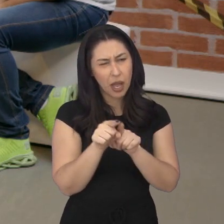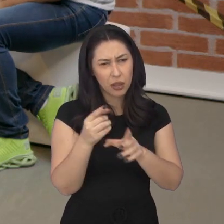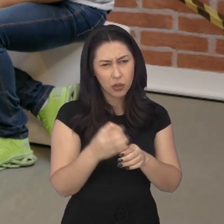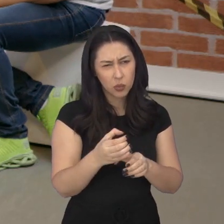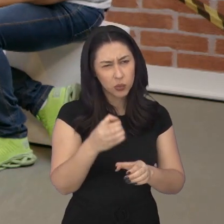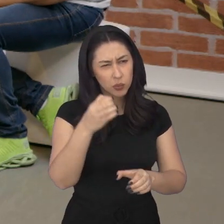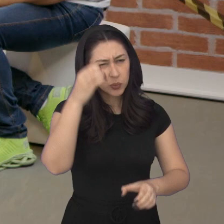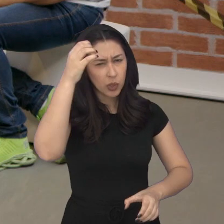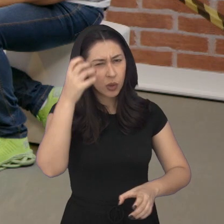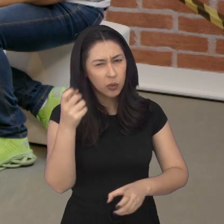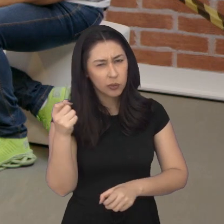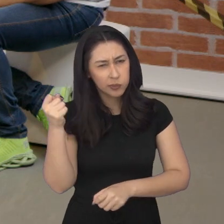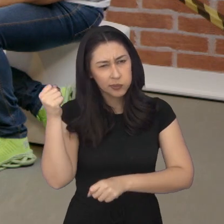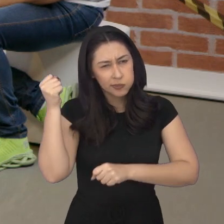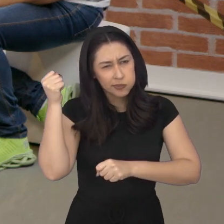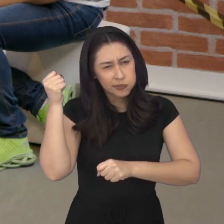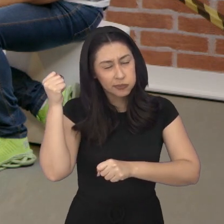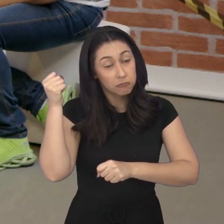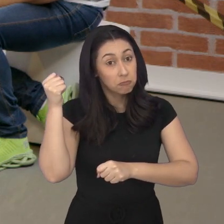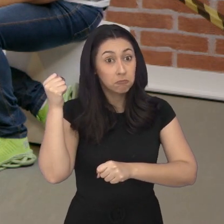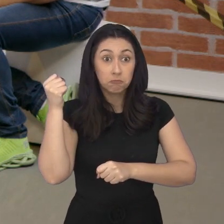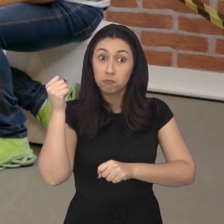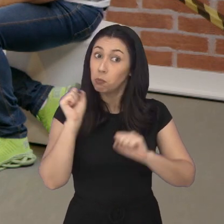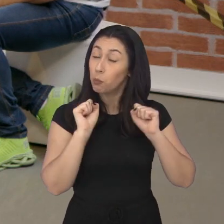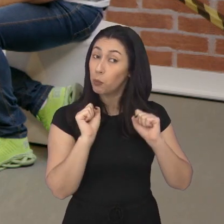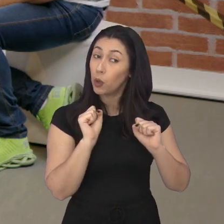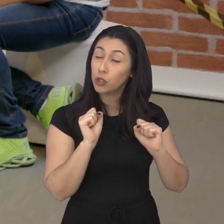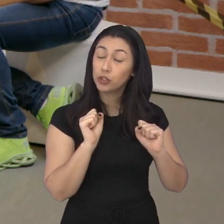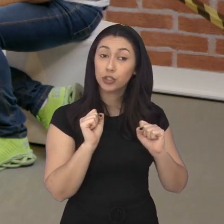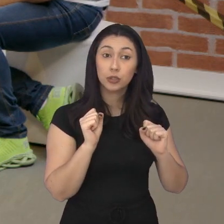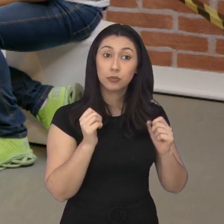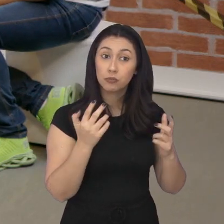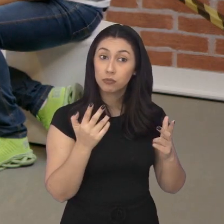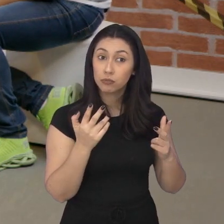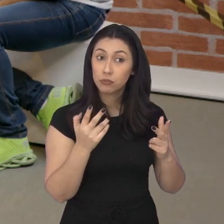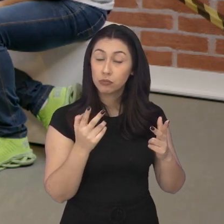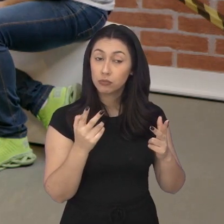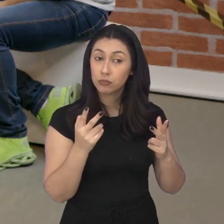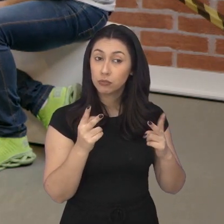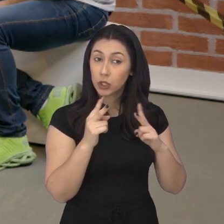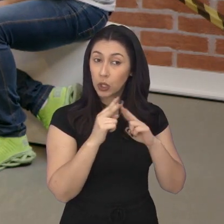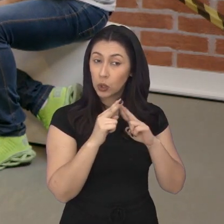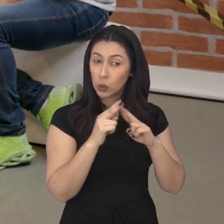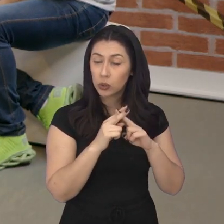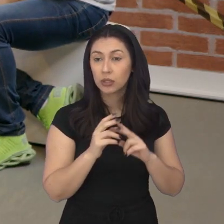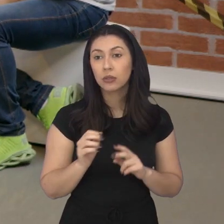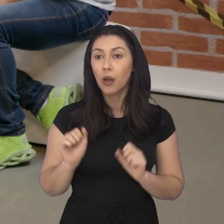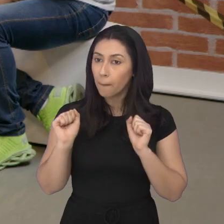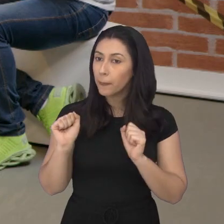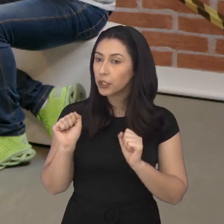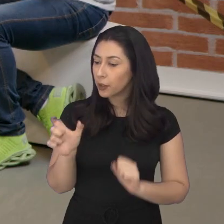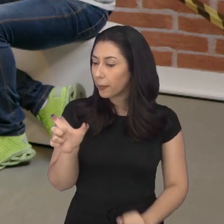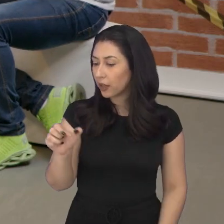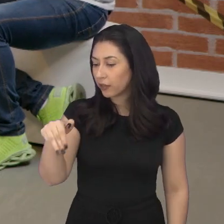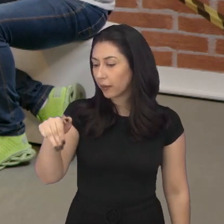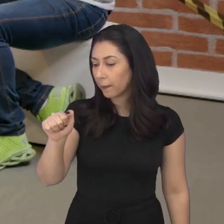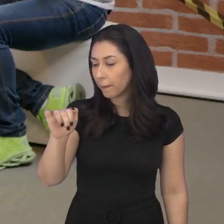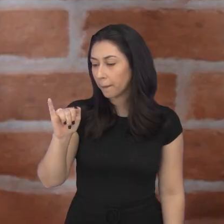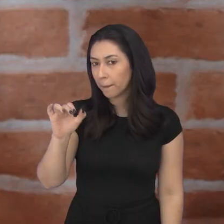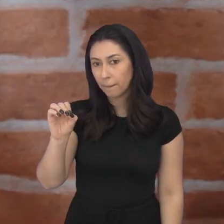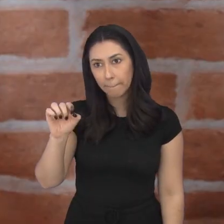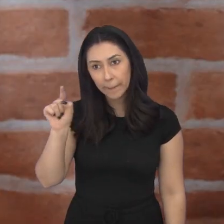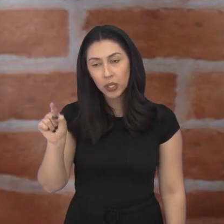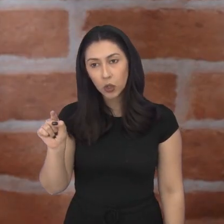essa, né? Esse pedaço de pau na mão, acho que é algum tipo de A gente pode usar a palavra maiô para traje de